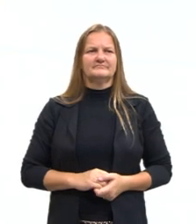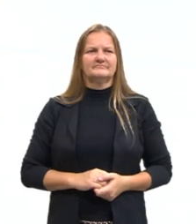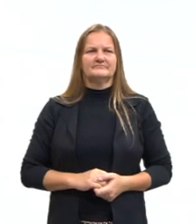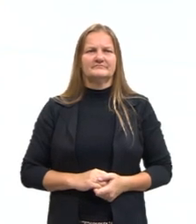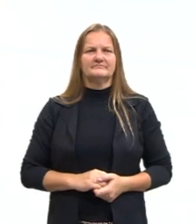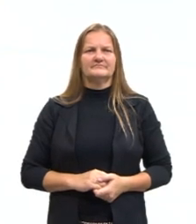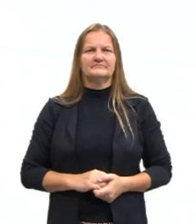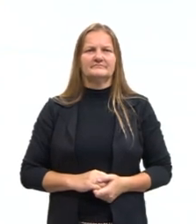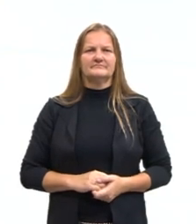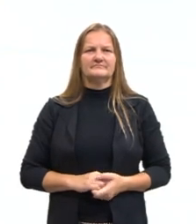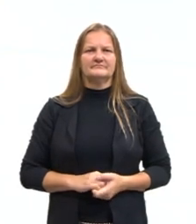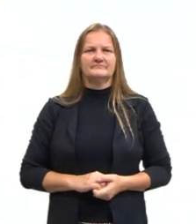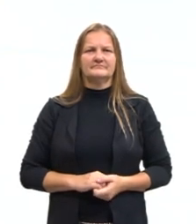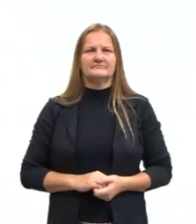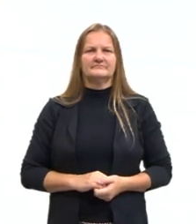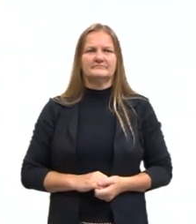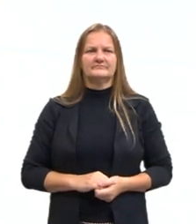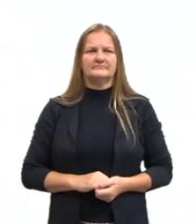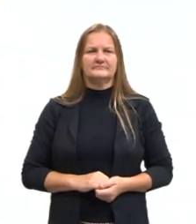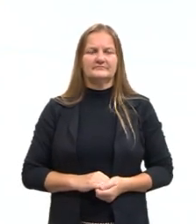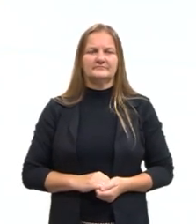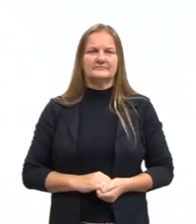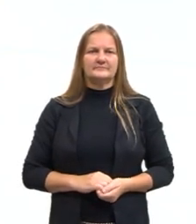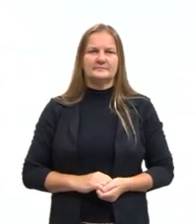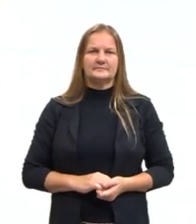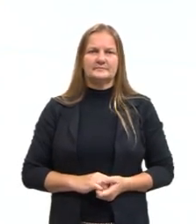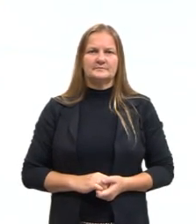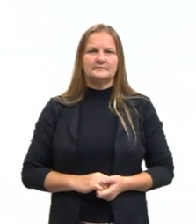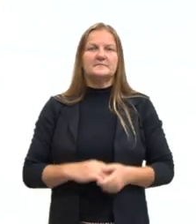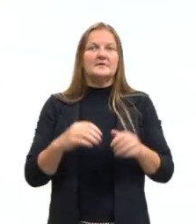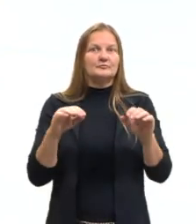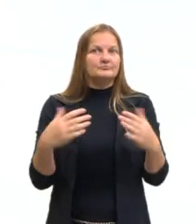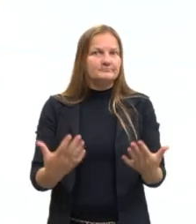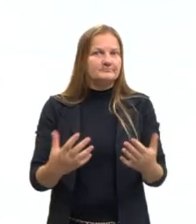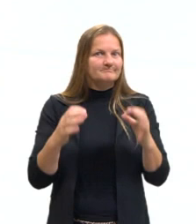onde eles existem e o propósito da sua existência certa